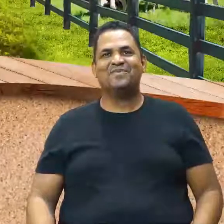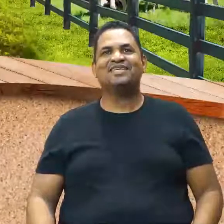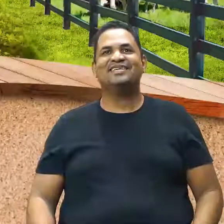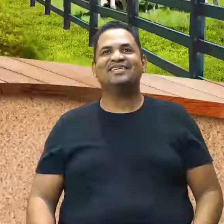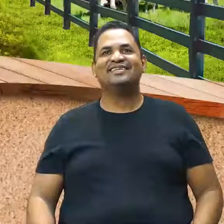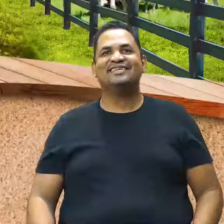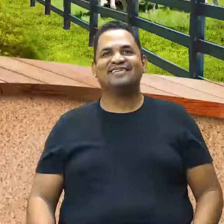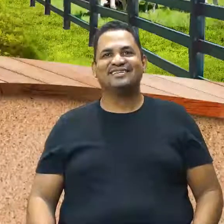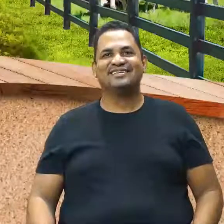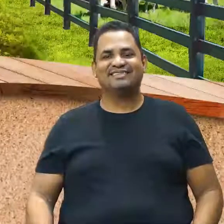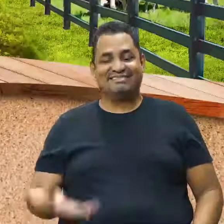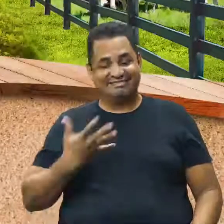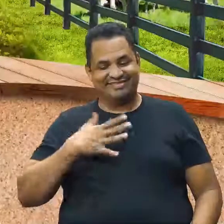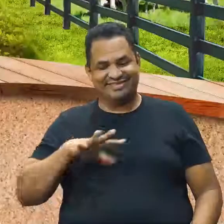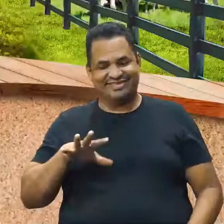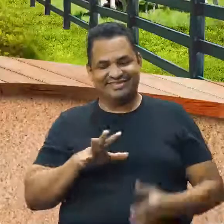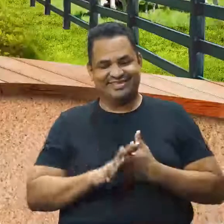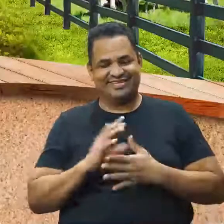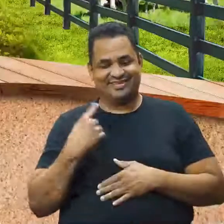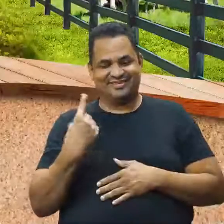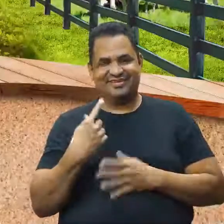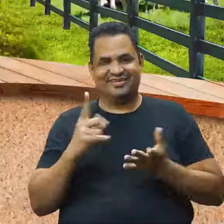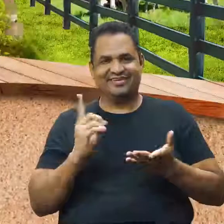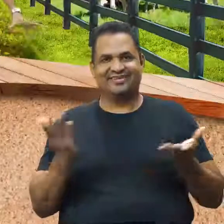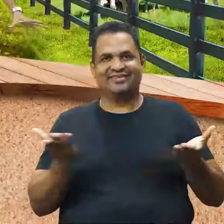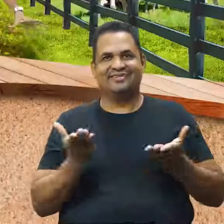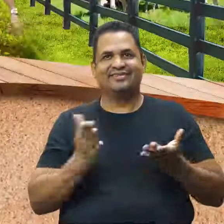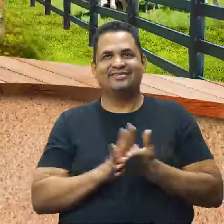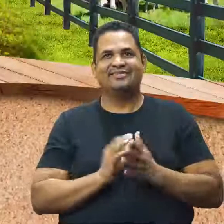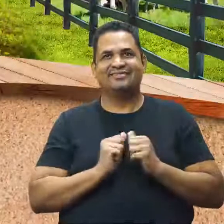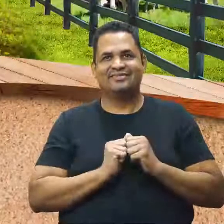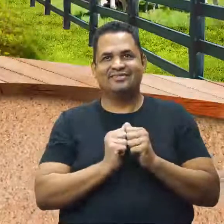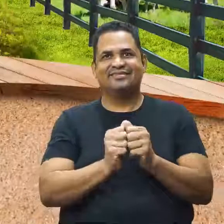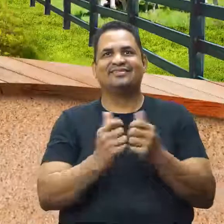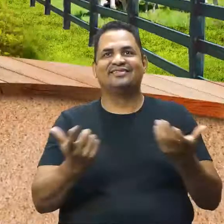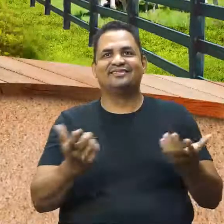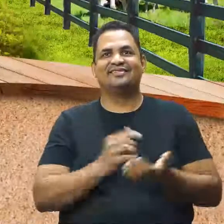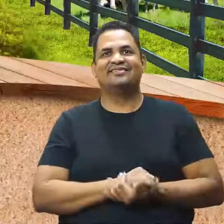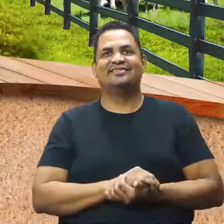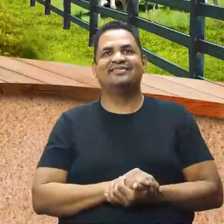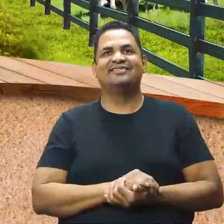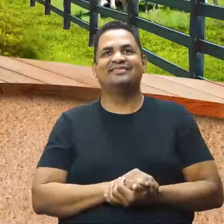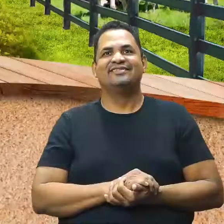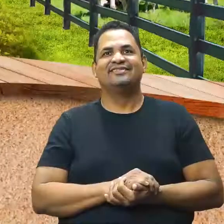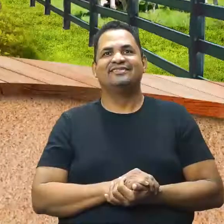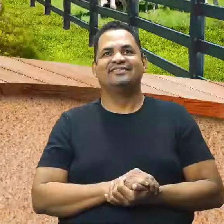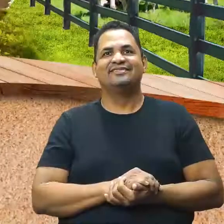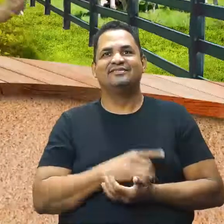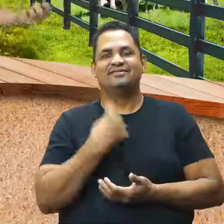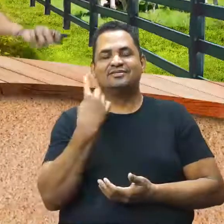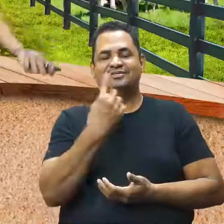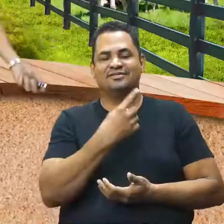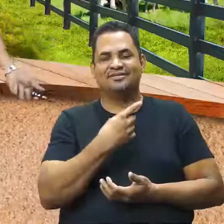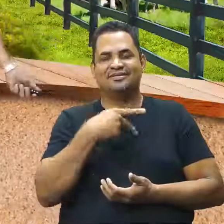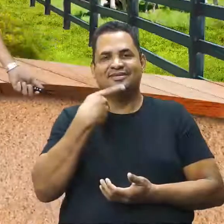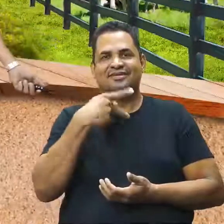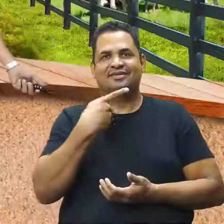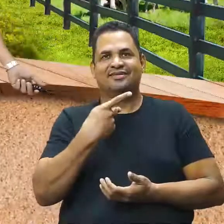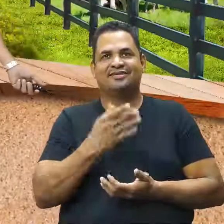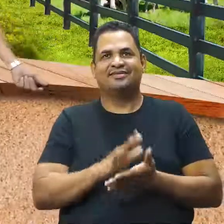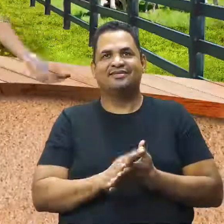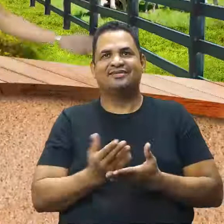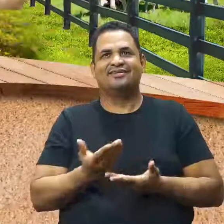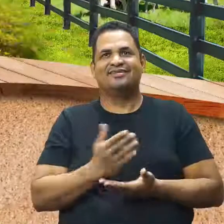Você queria me deixar sozinho aqui hoje, né? Vamos lá junto de novo? Então, olha só, nós estamos falando, antes de